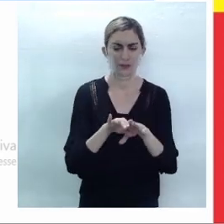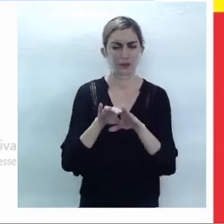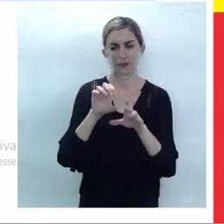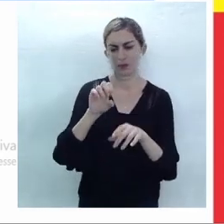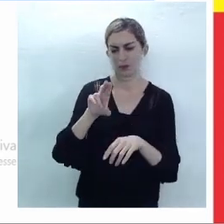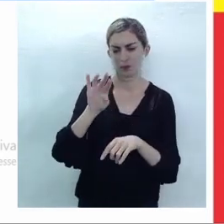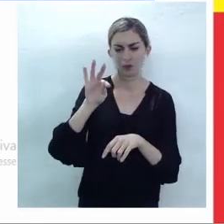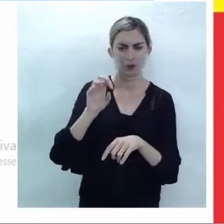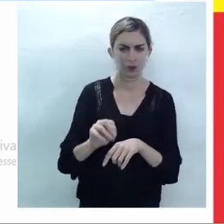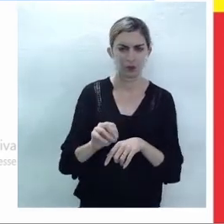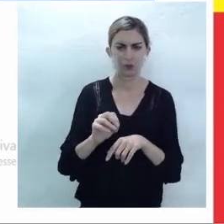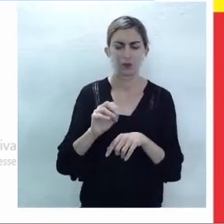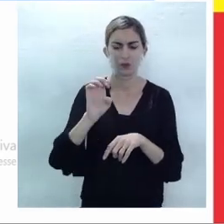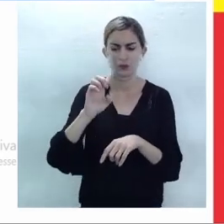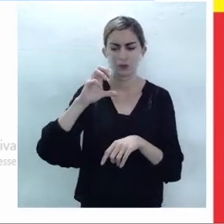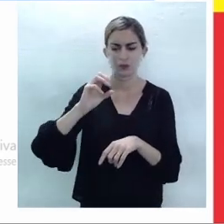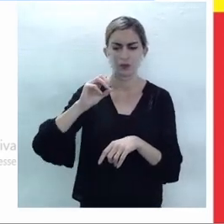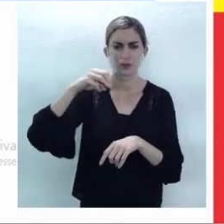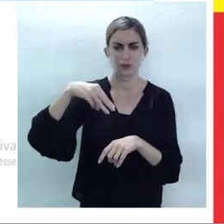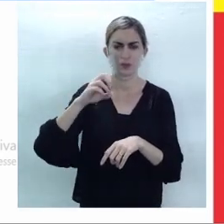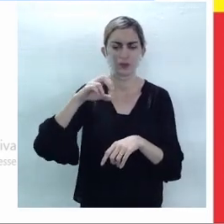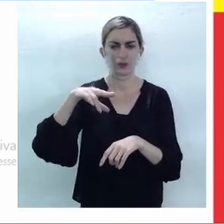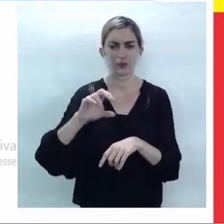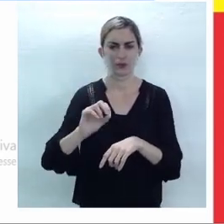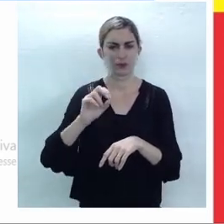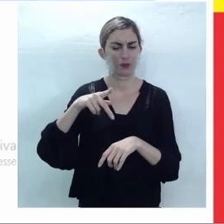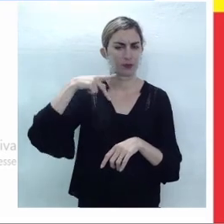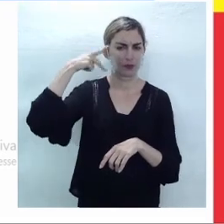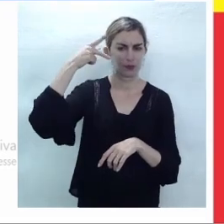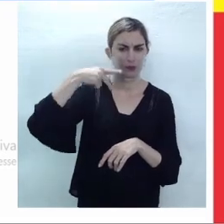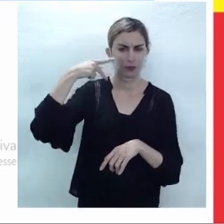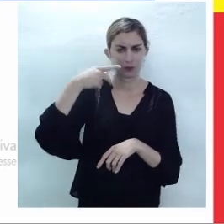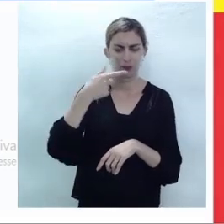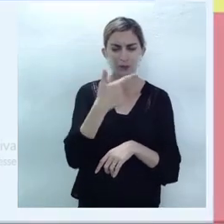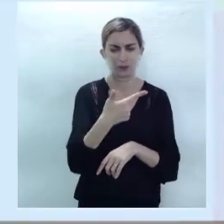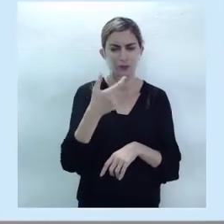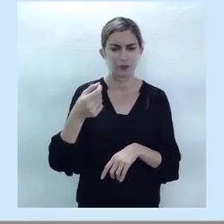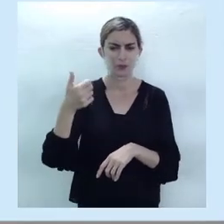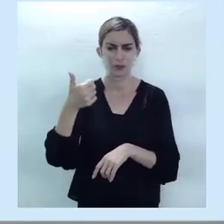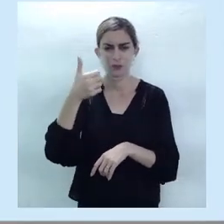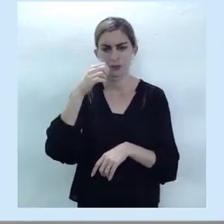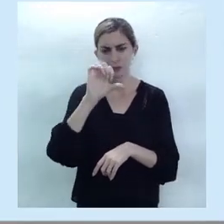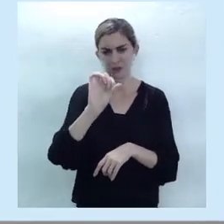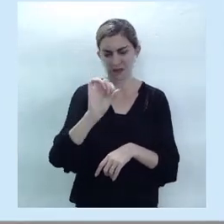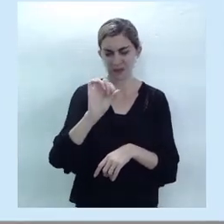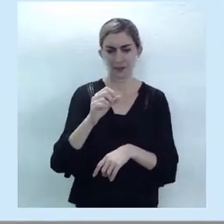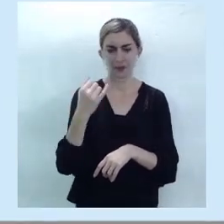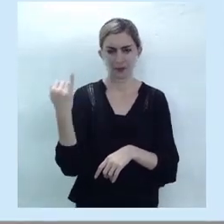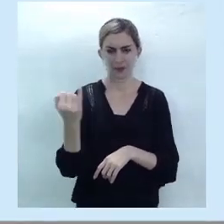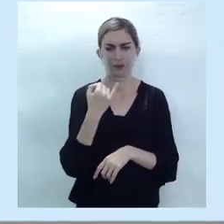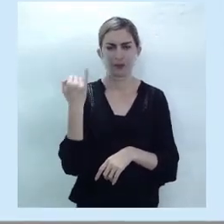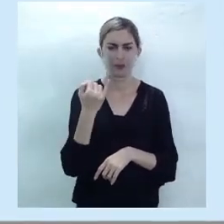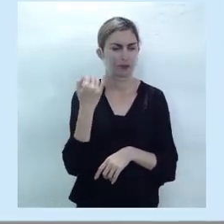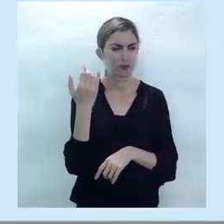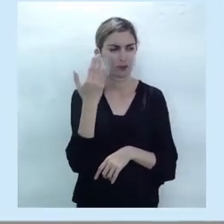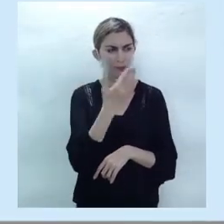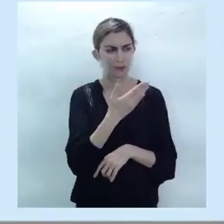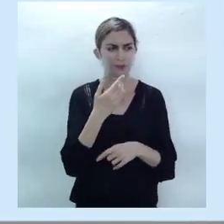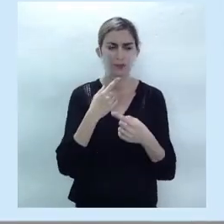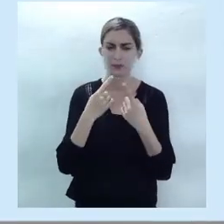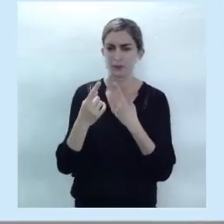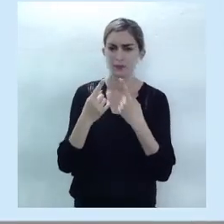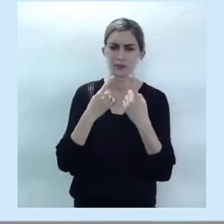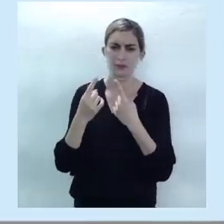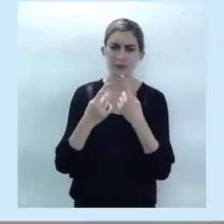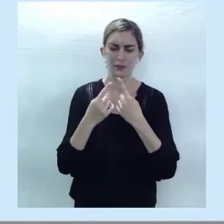culto, certo? Um culto ecumênico. Isso foi na Paraíba, em 2019. Então é importante, olha aí o